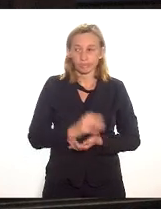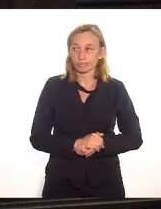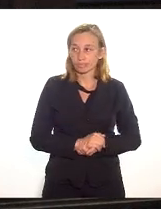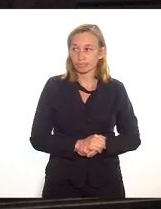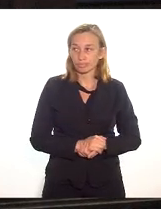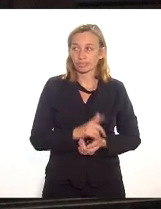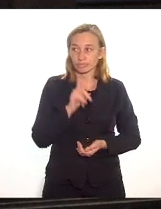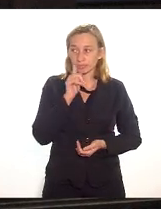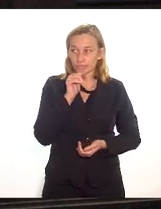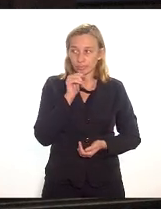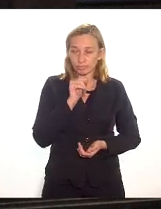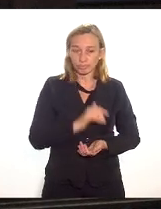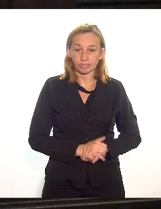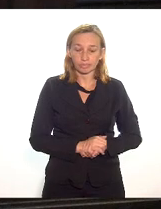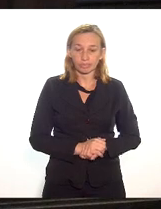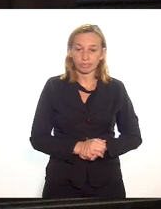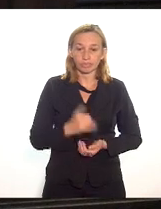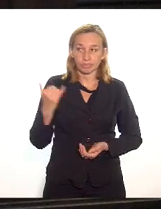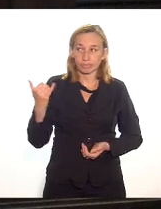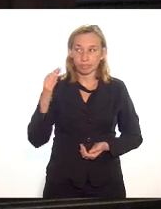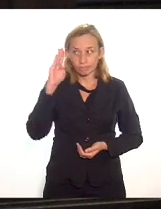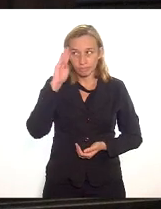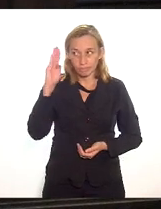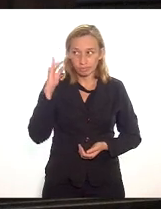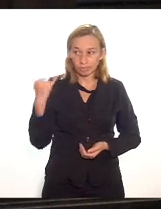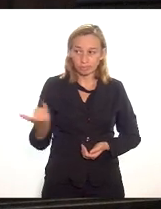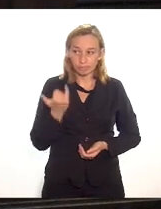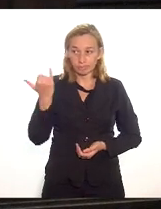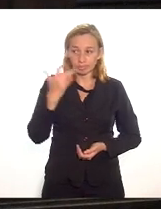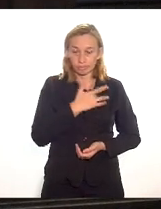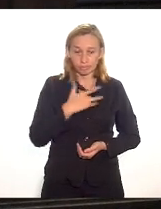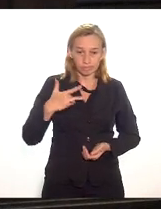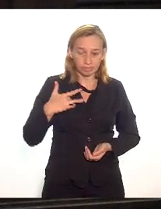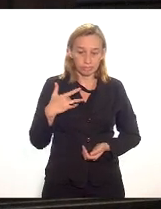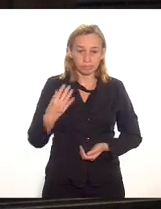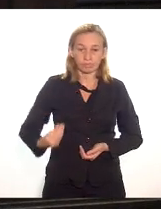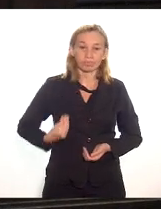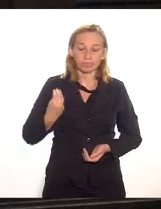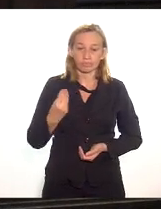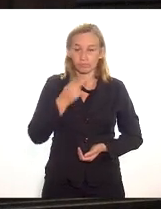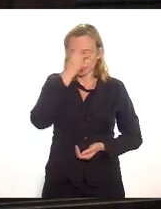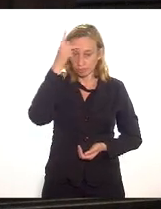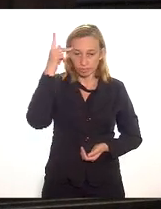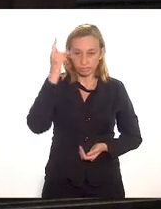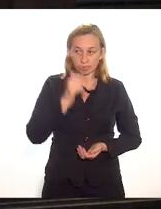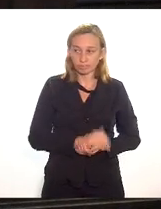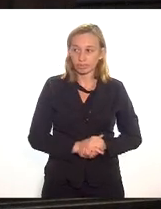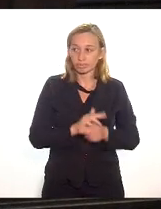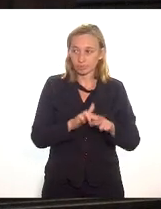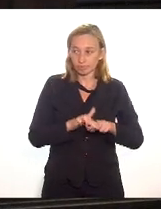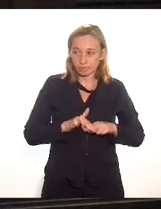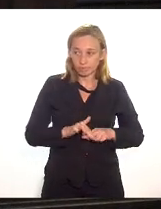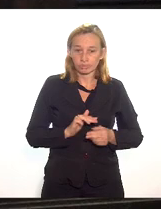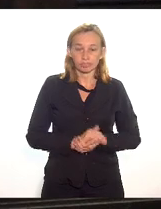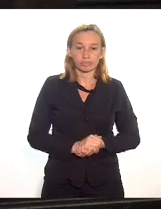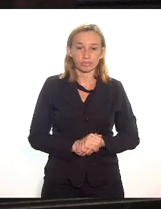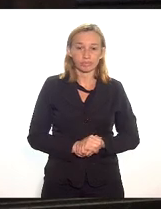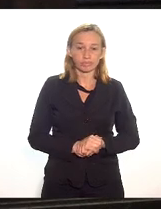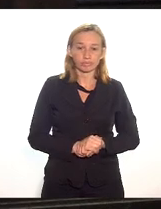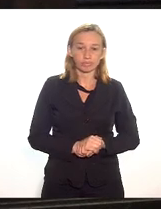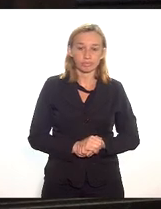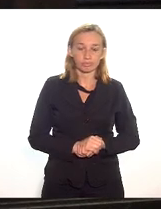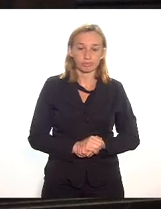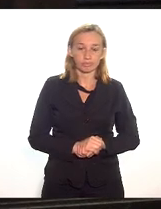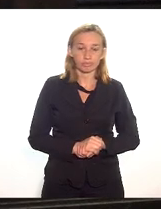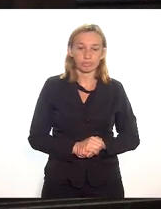água e o saneamento são essenciais para a saúde e a vida das pessoas. E, portanto, com essa dimensão